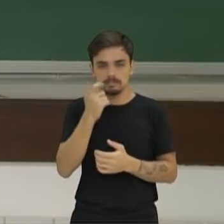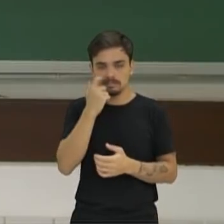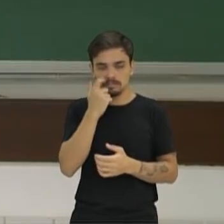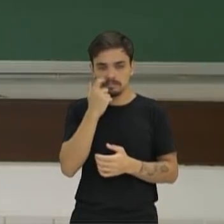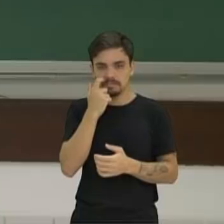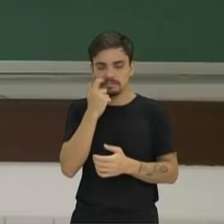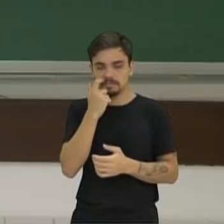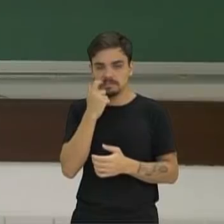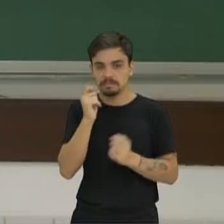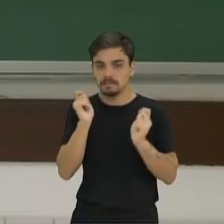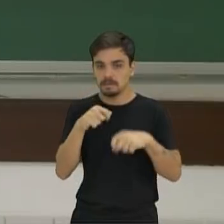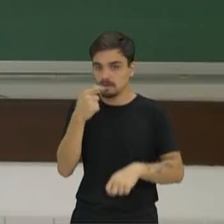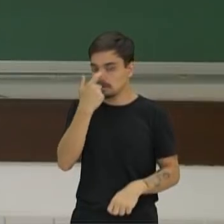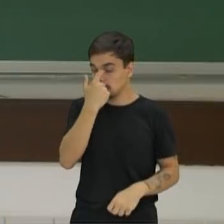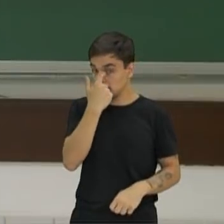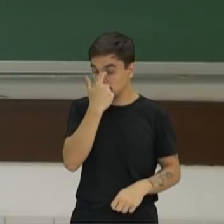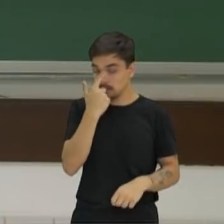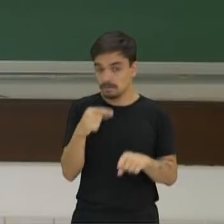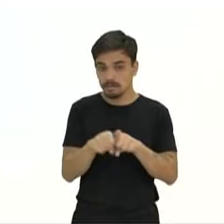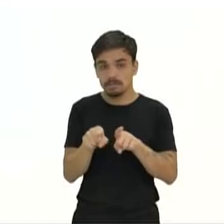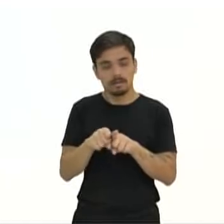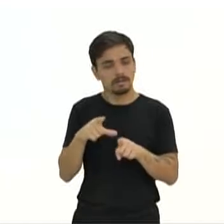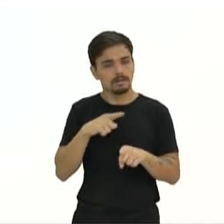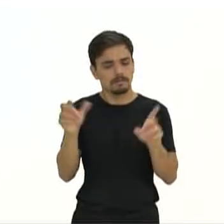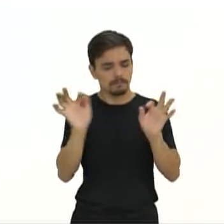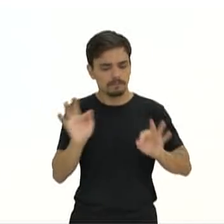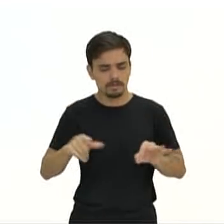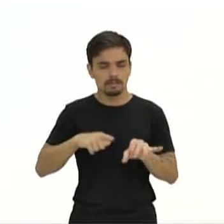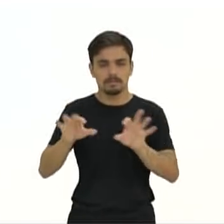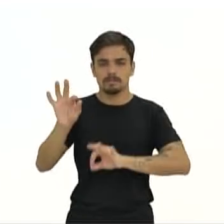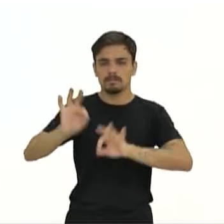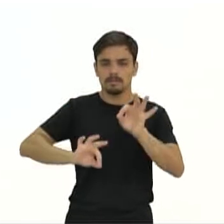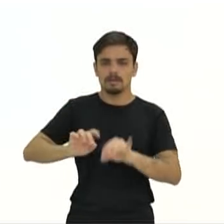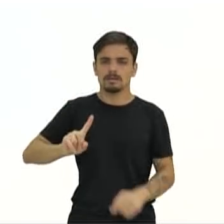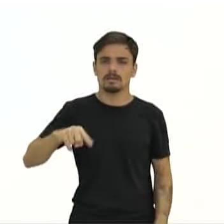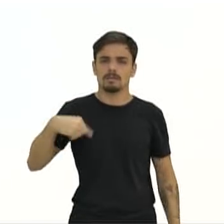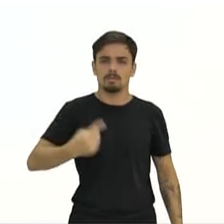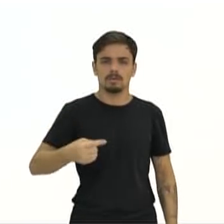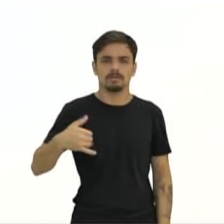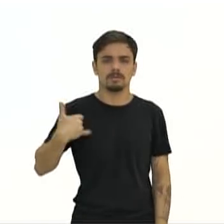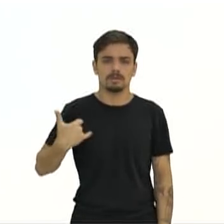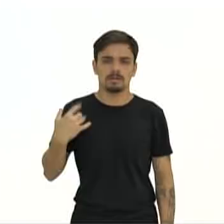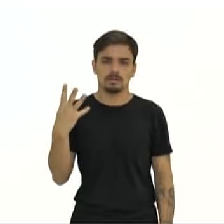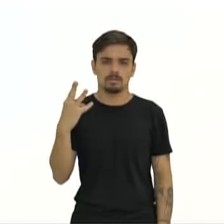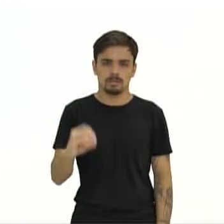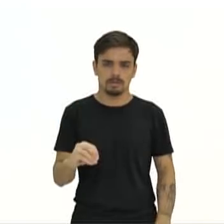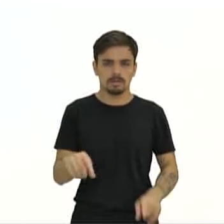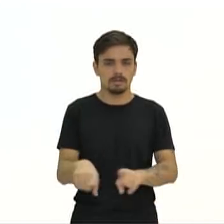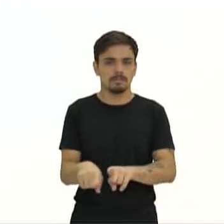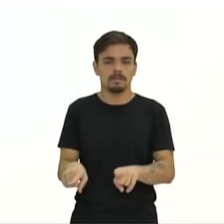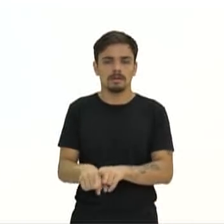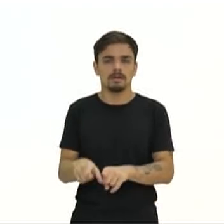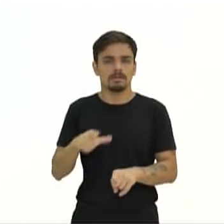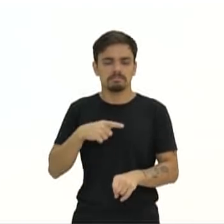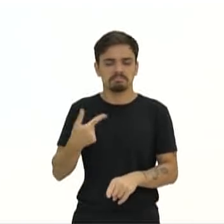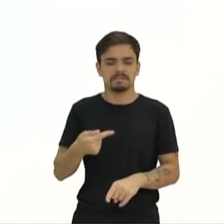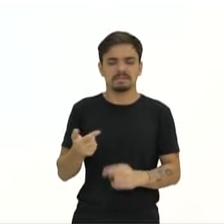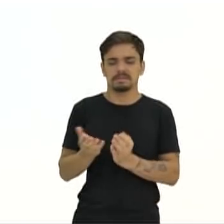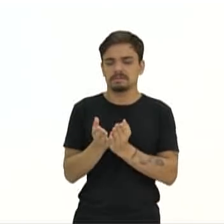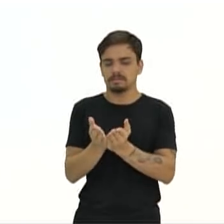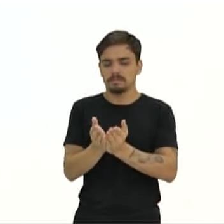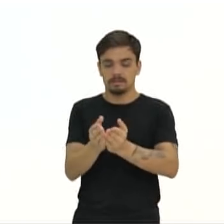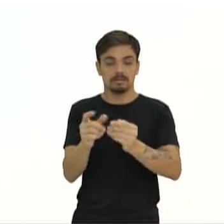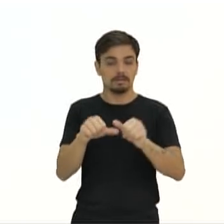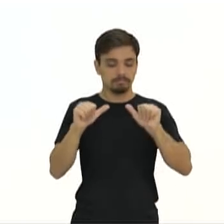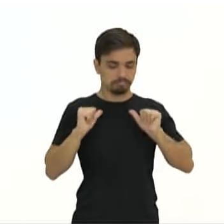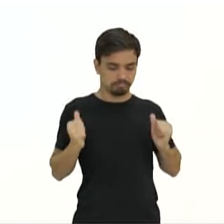Continuando, é possível estar contente e ter projetos bem depois dos 40 anos, sem um iate físico